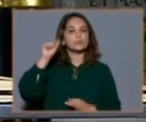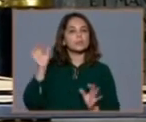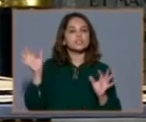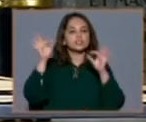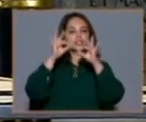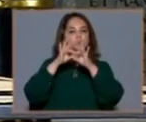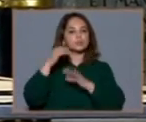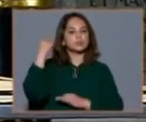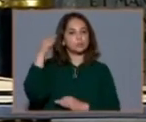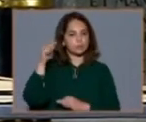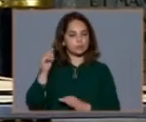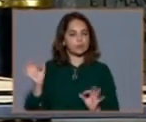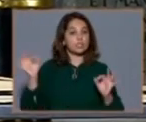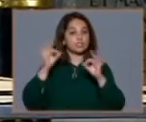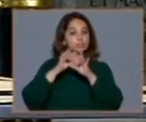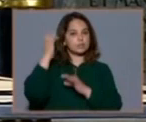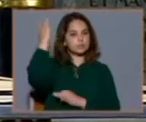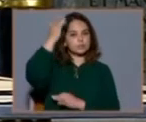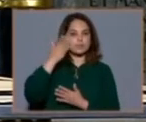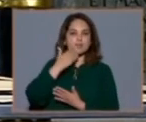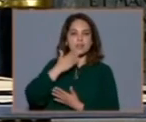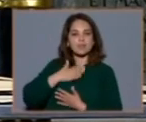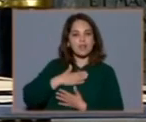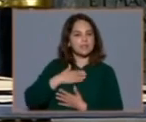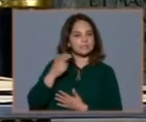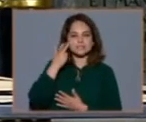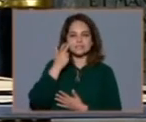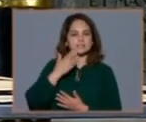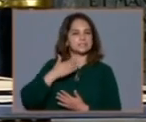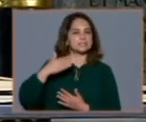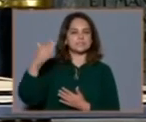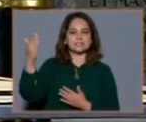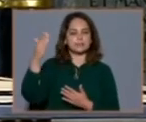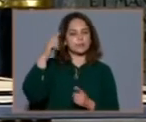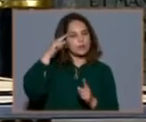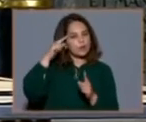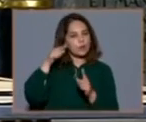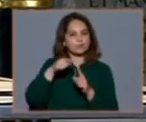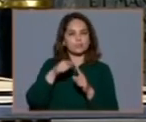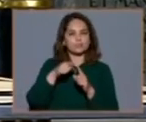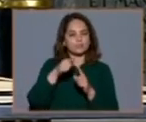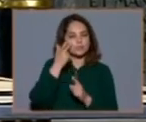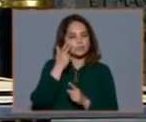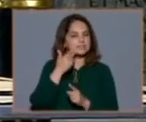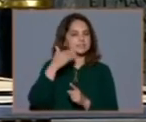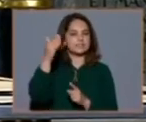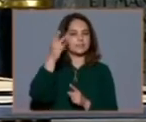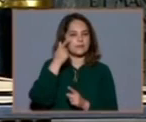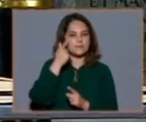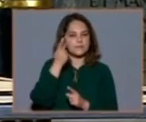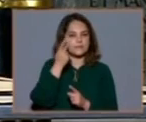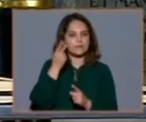O Espírito Santo faça de nós uma oferenda permanente, a fim de alcançarmos a herança eterna, em companhia dos